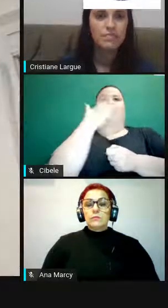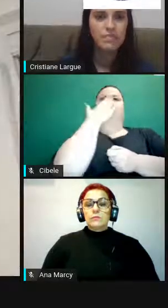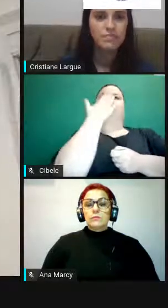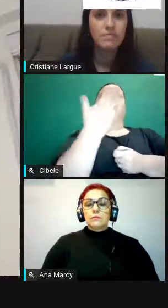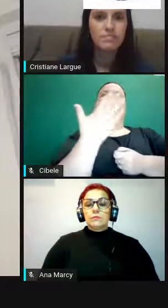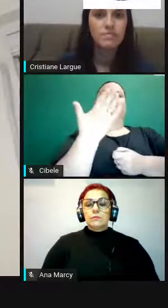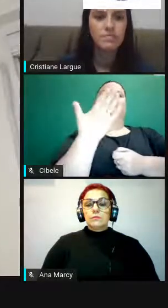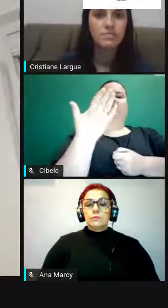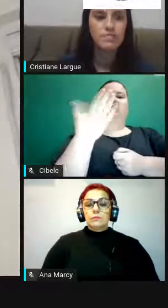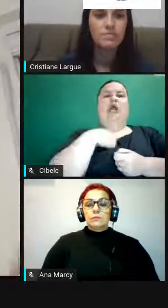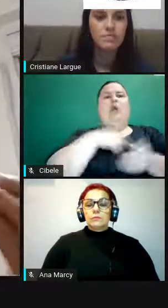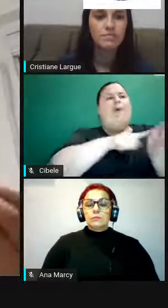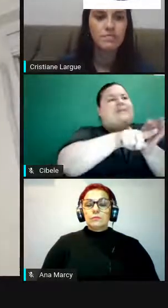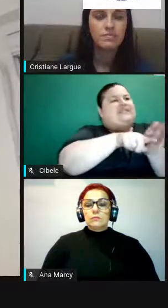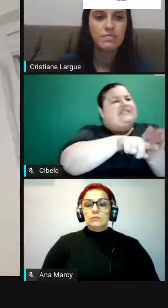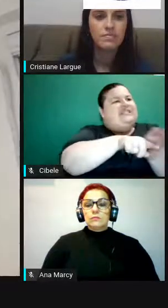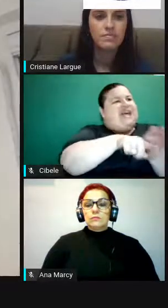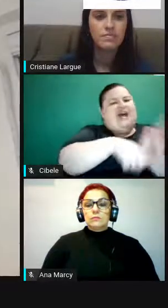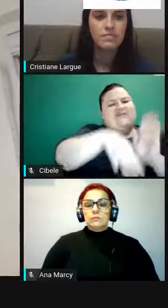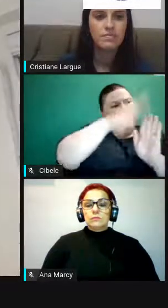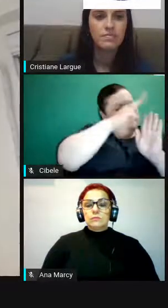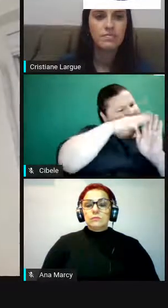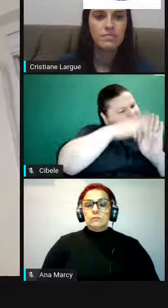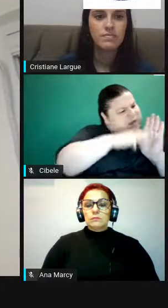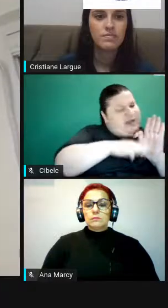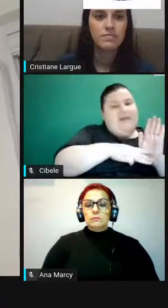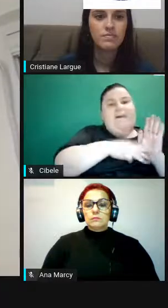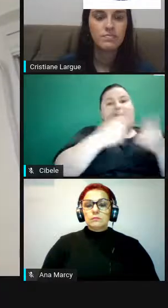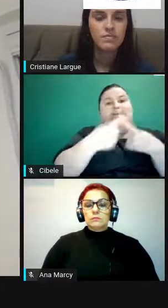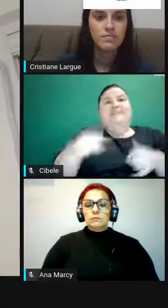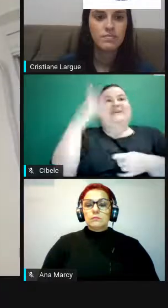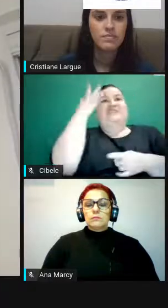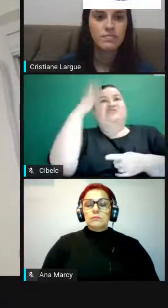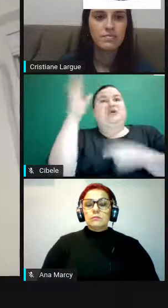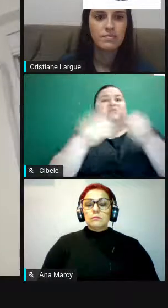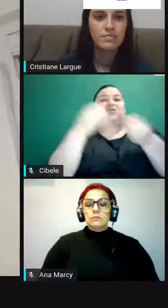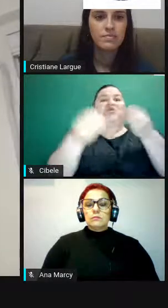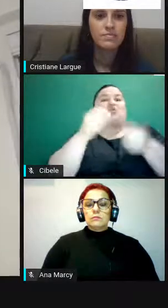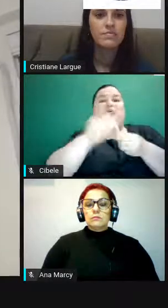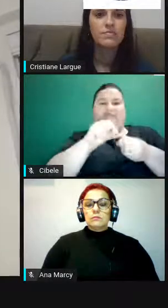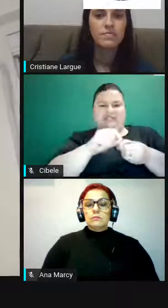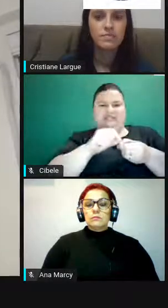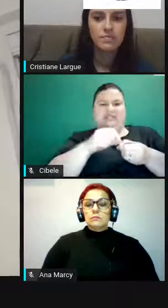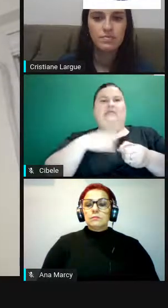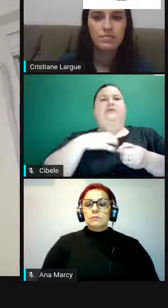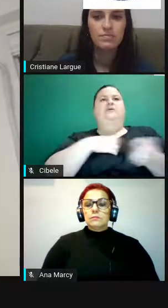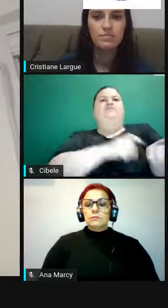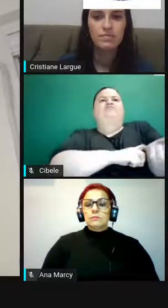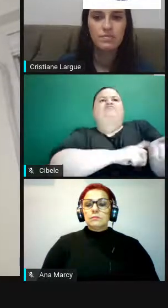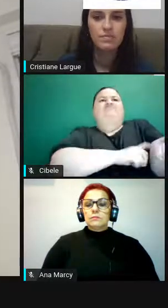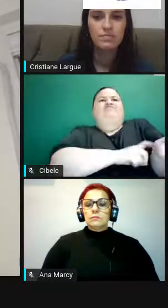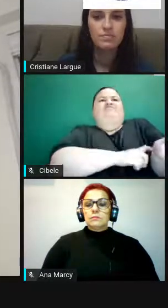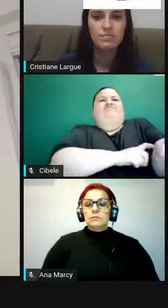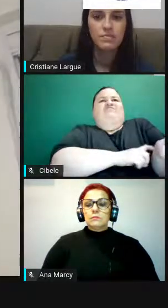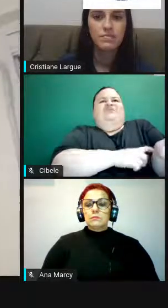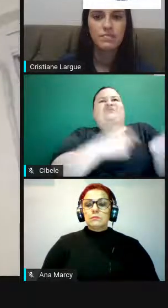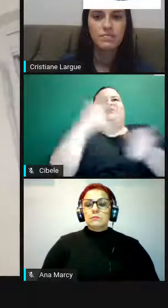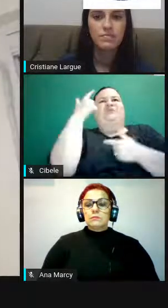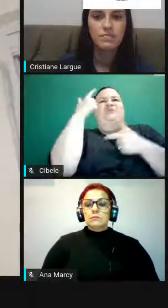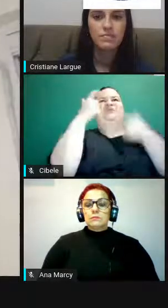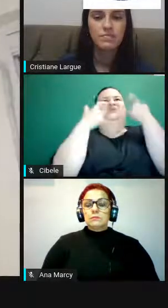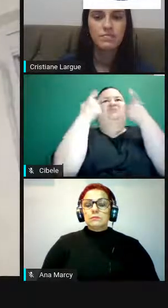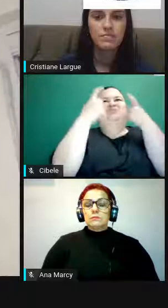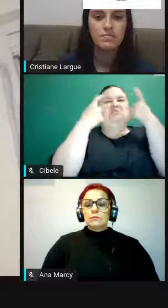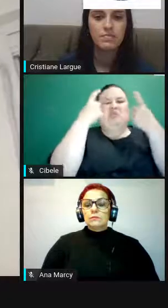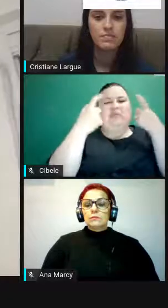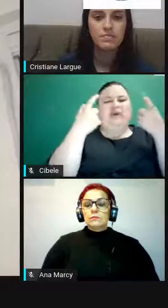pesquisava nos manuais e tudo mais mas não sabia de fato fazer isso me deixava muito ansioso e muito preocupado bom e talvez